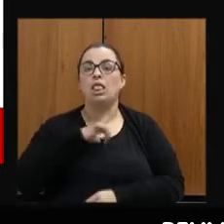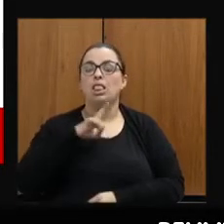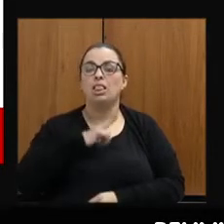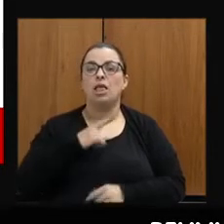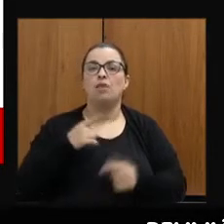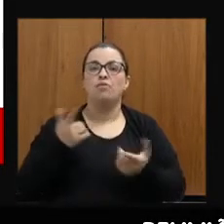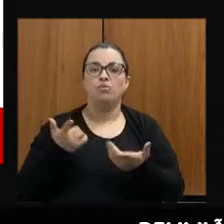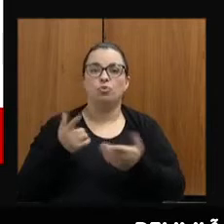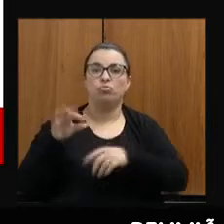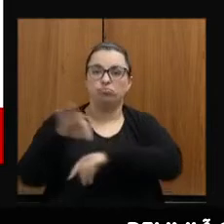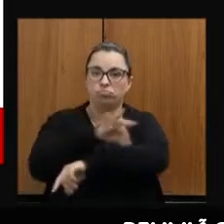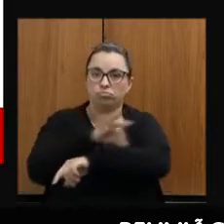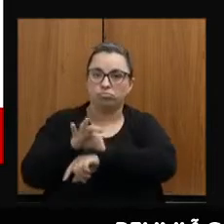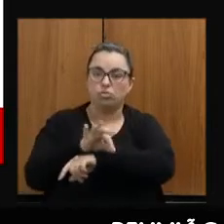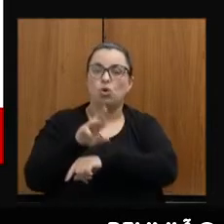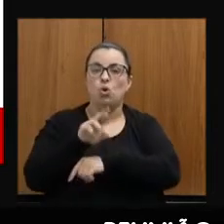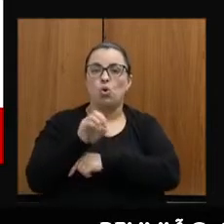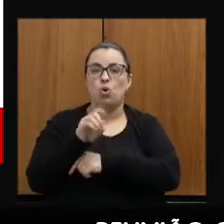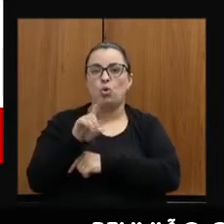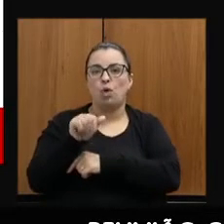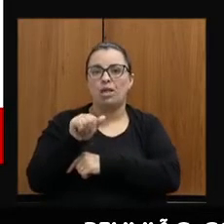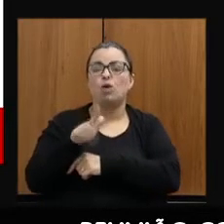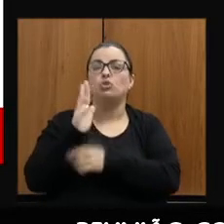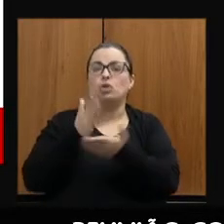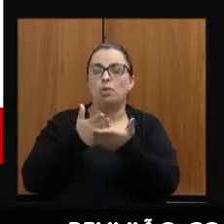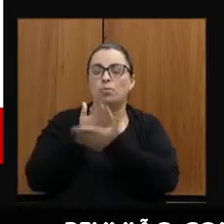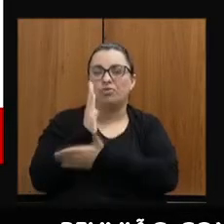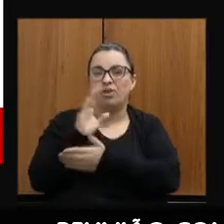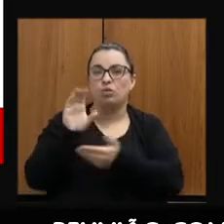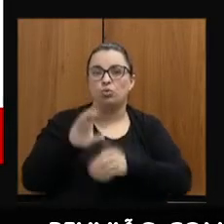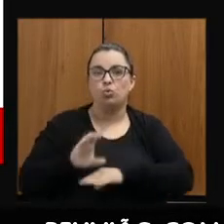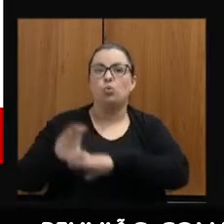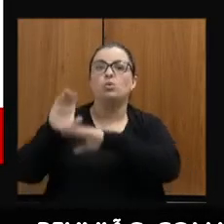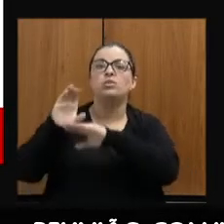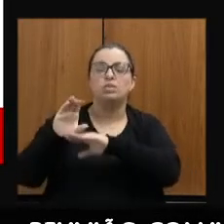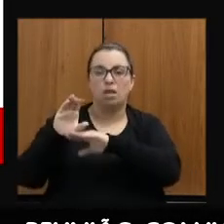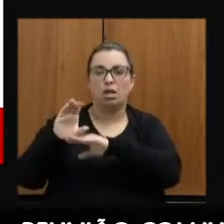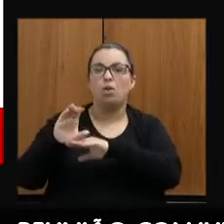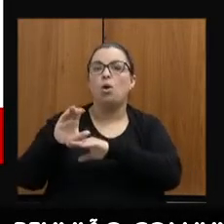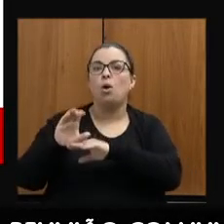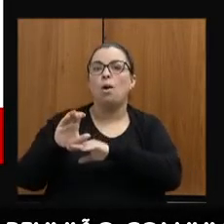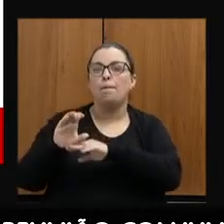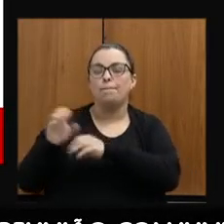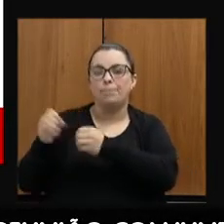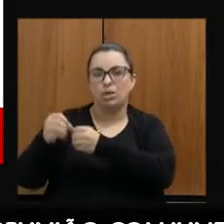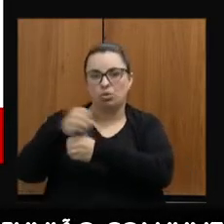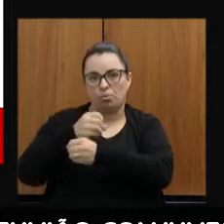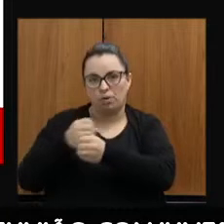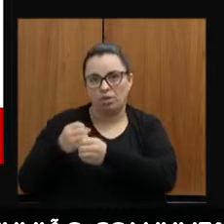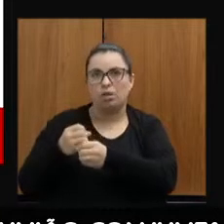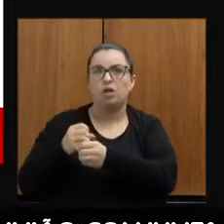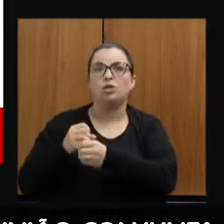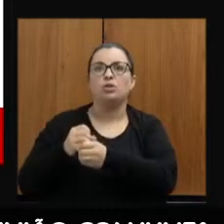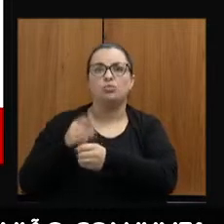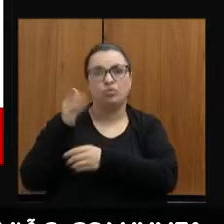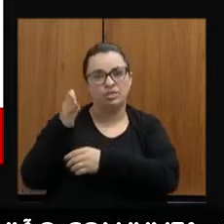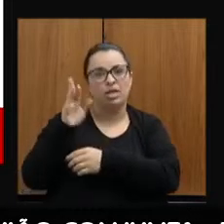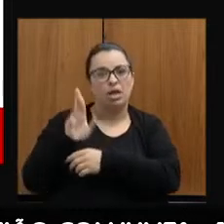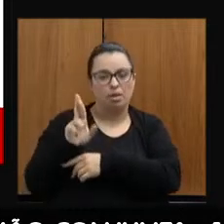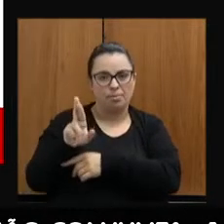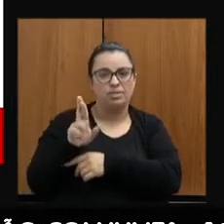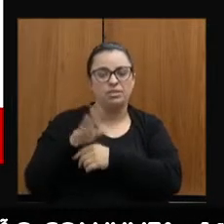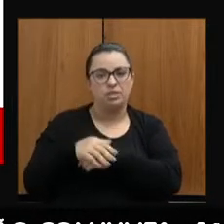traçado Rodoanel no conselho Metropolitano da região metropolitana do qual o senhor é representante né Presidente